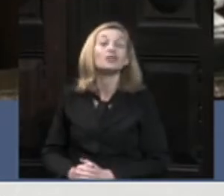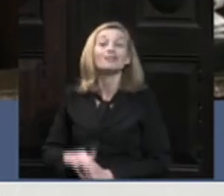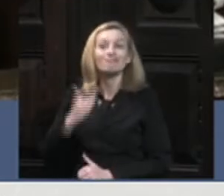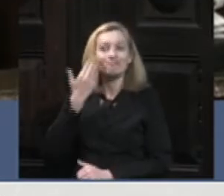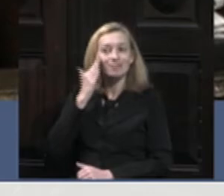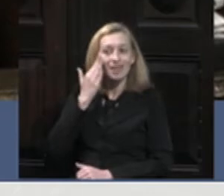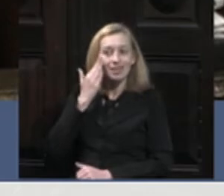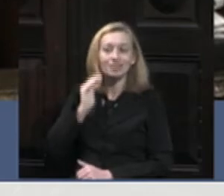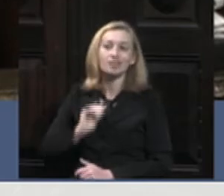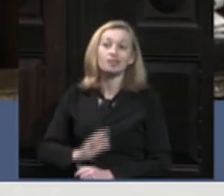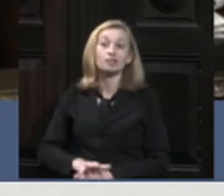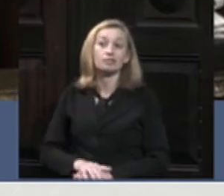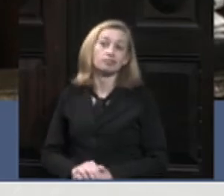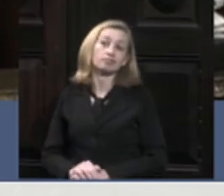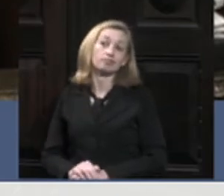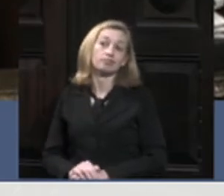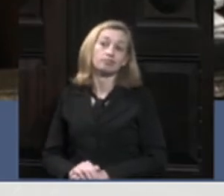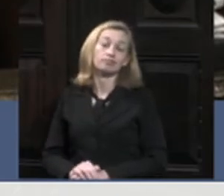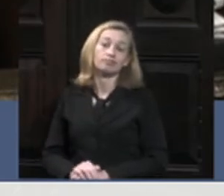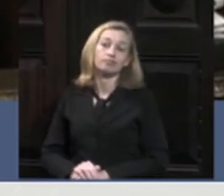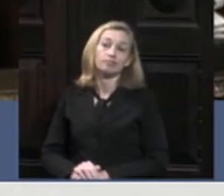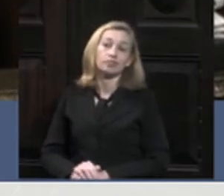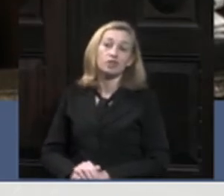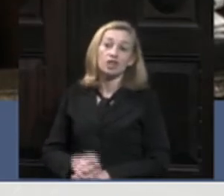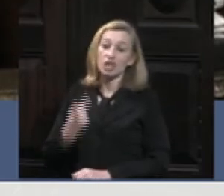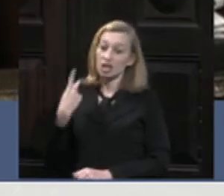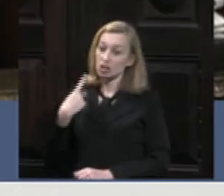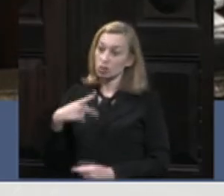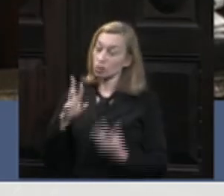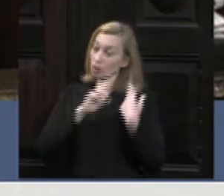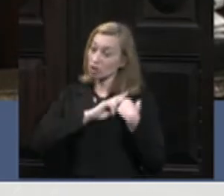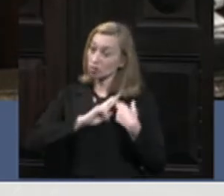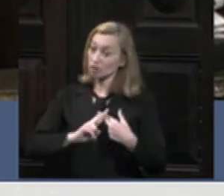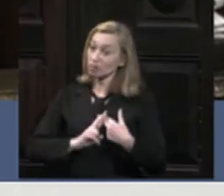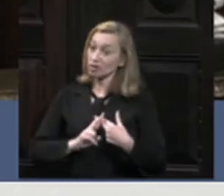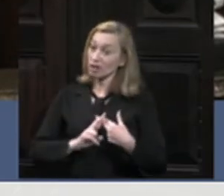compreenda e assuma as suas responsabilidades.